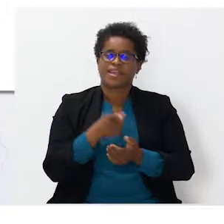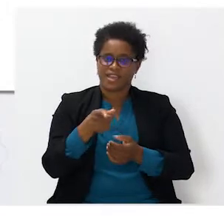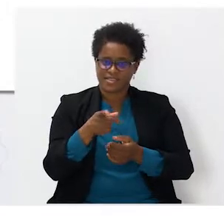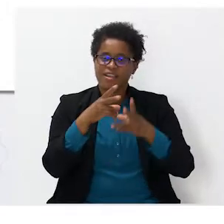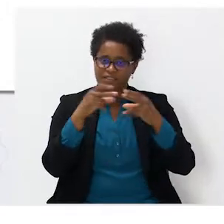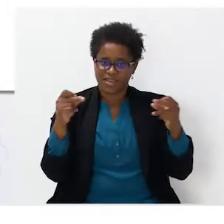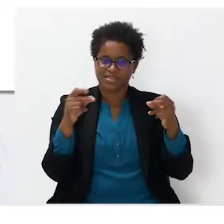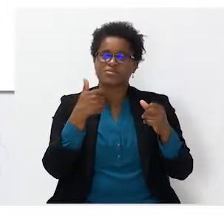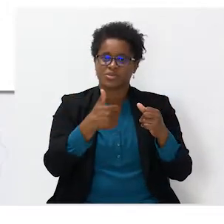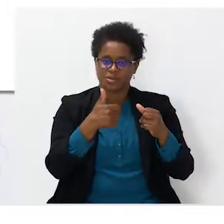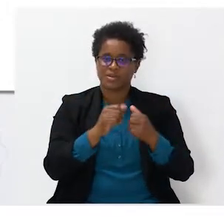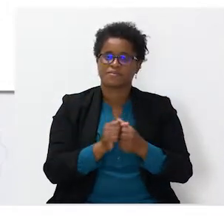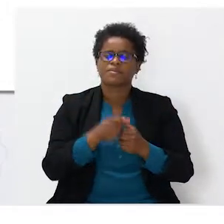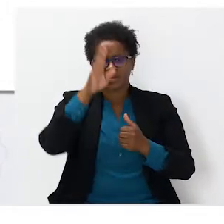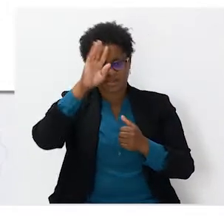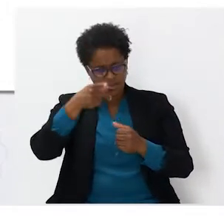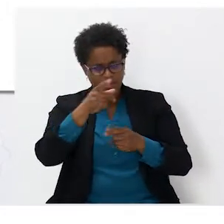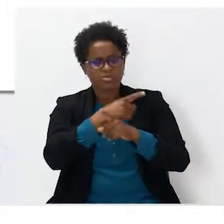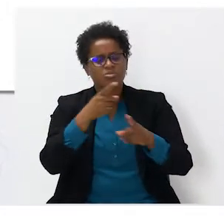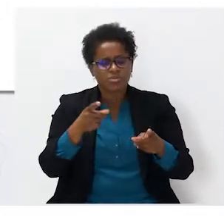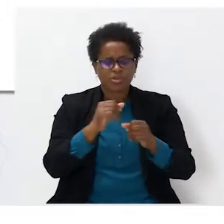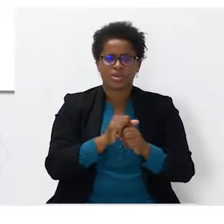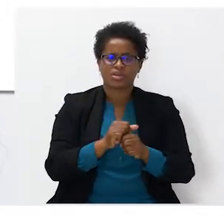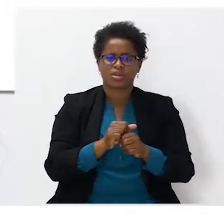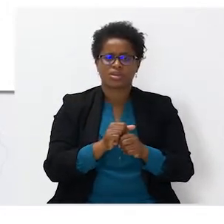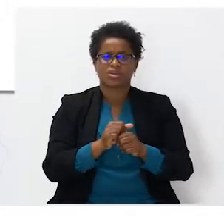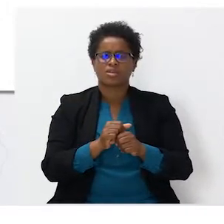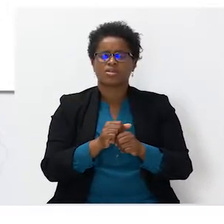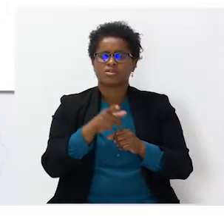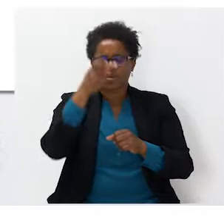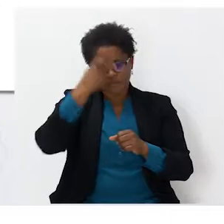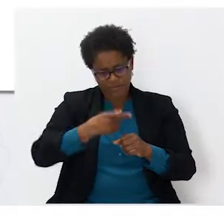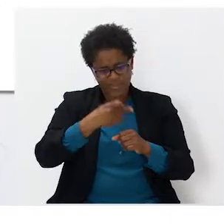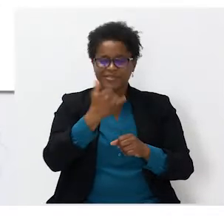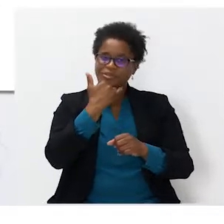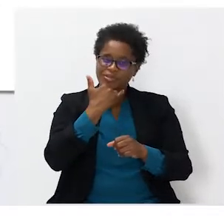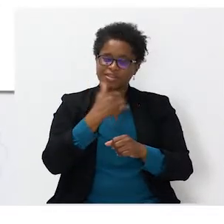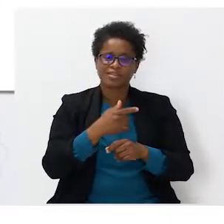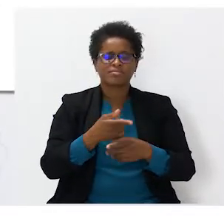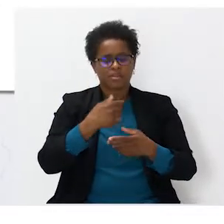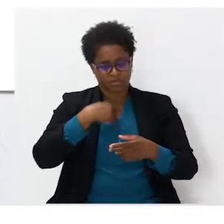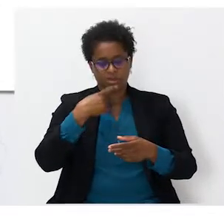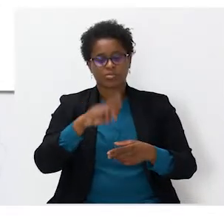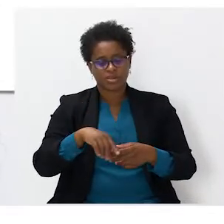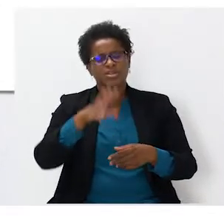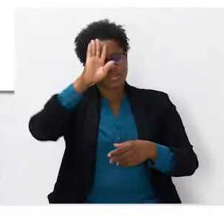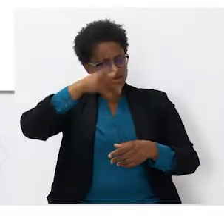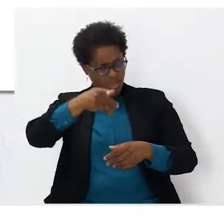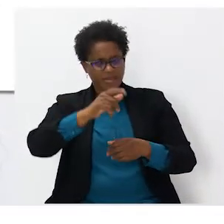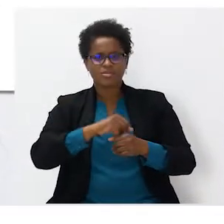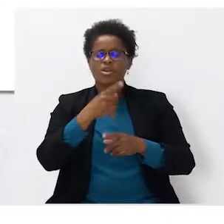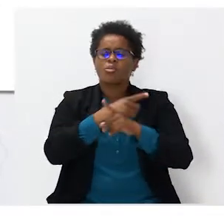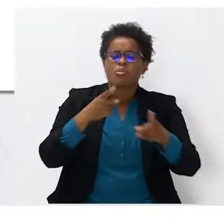Esta frase, muito bem. Sabes por que ficaste satisfeito? Vou repetir. Sabes por